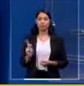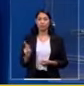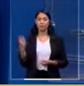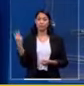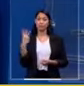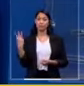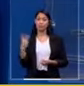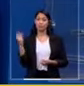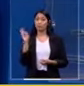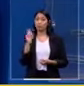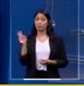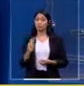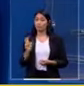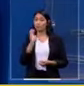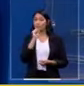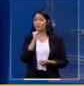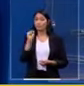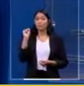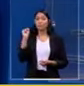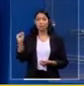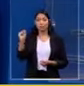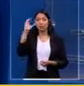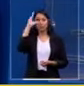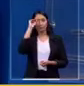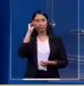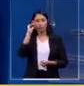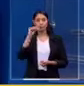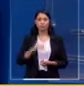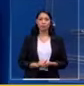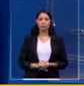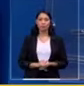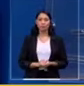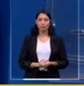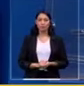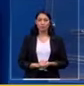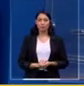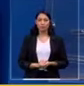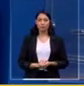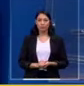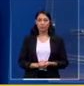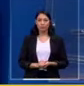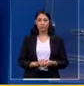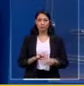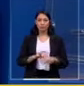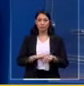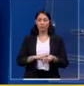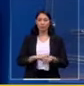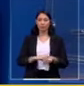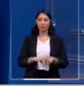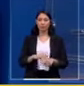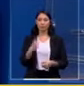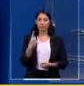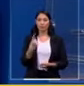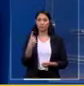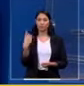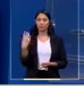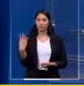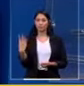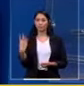terças, quintas e sábados, às 8 da noite. Segundo número sorteado, bola marrom, número